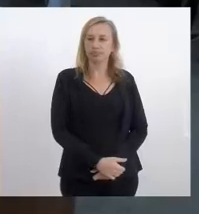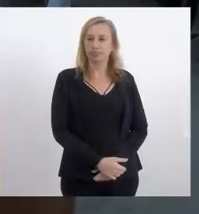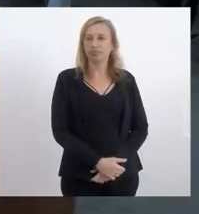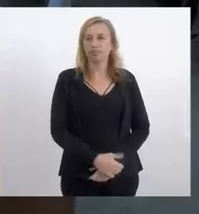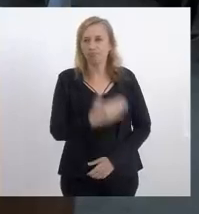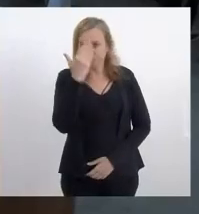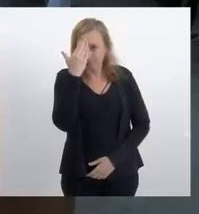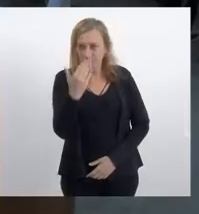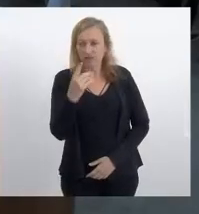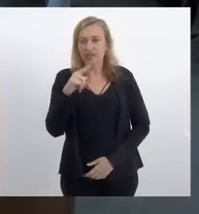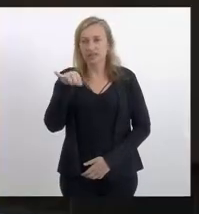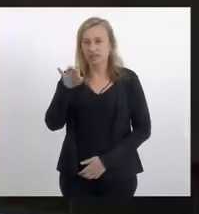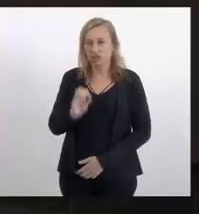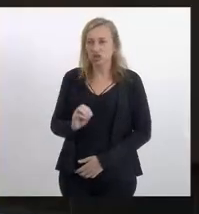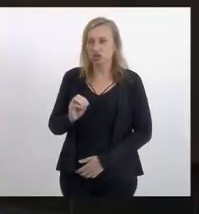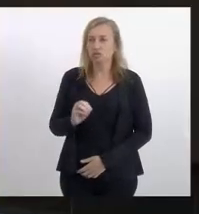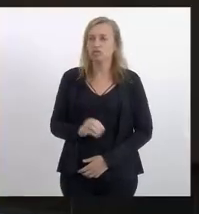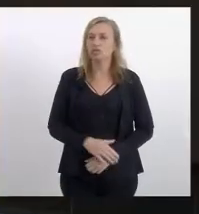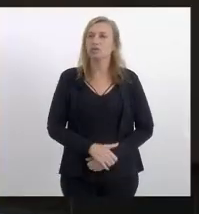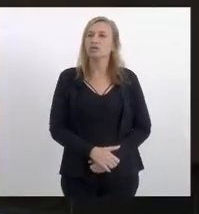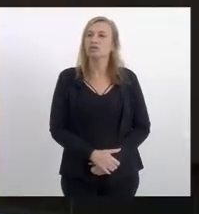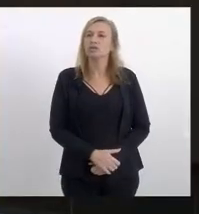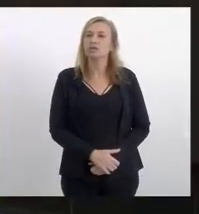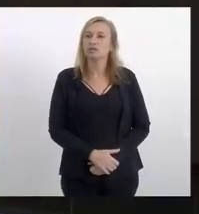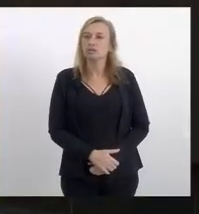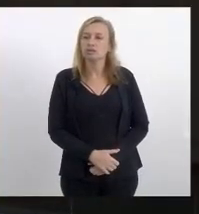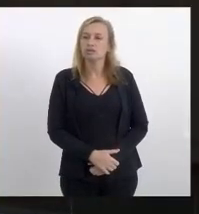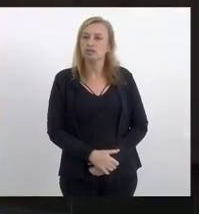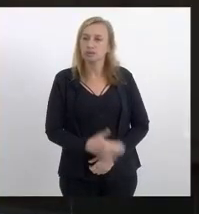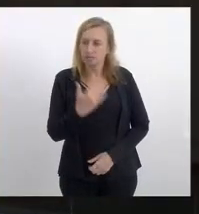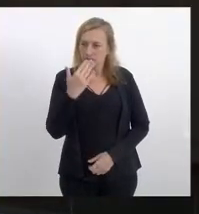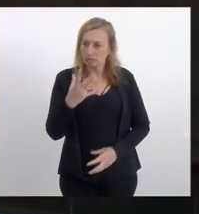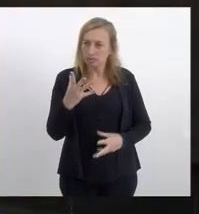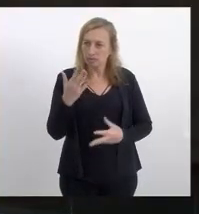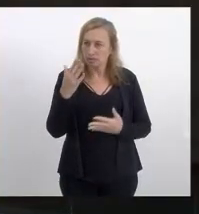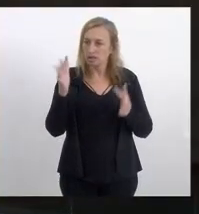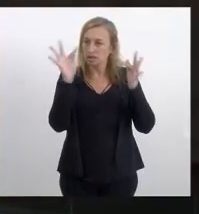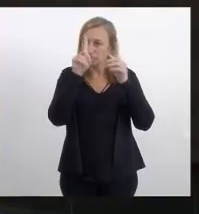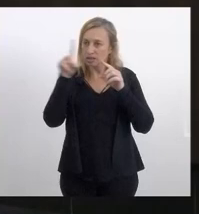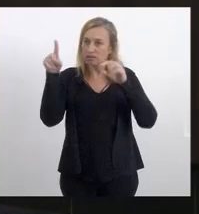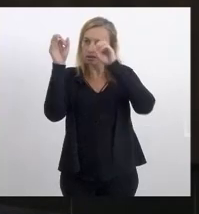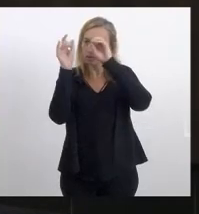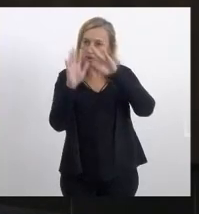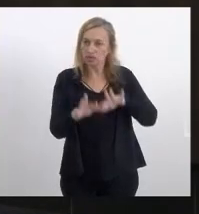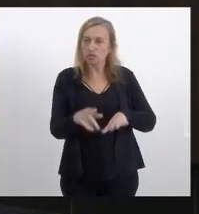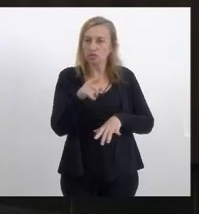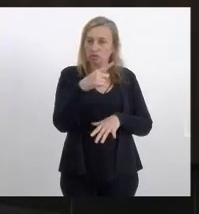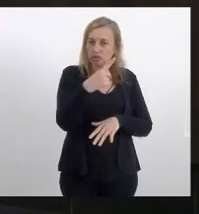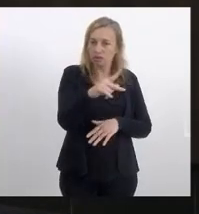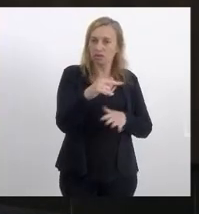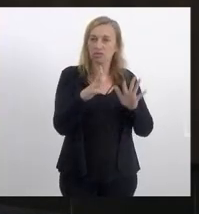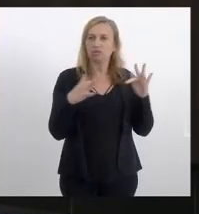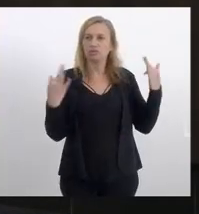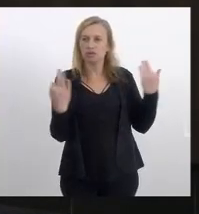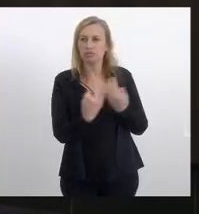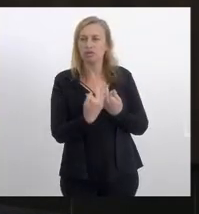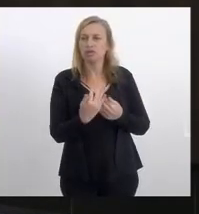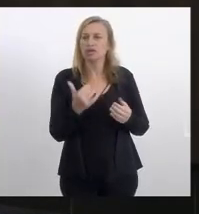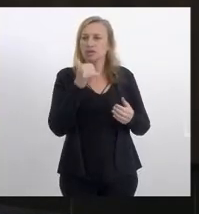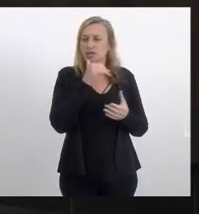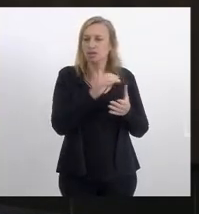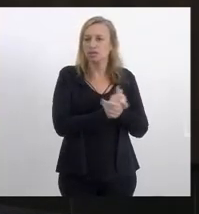e obrigado Sargento e felicito pela paternidade Deus abençoe você e sua família esposa